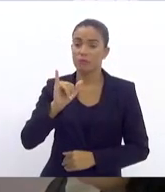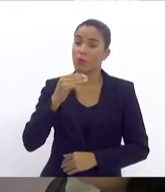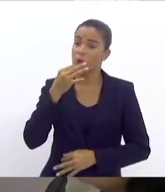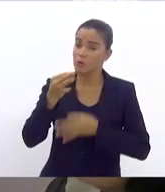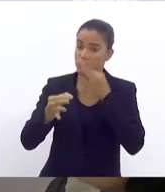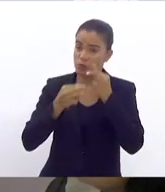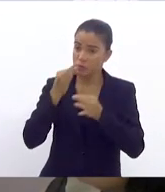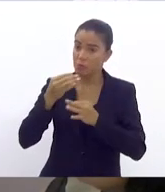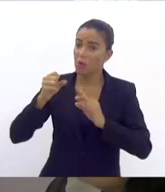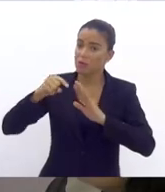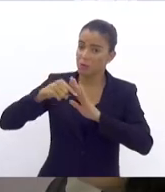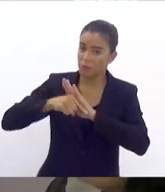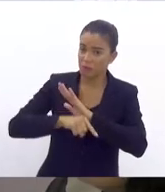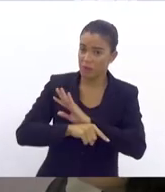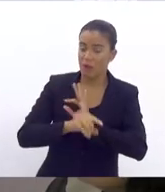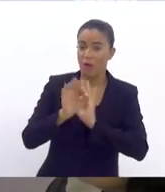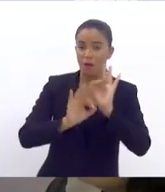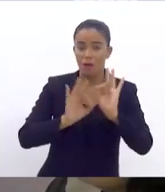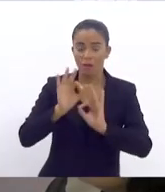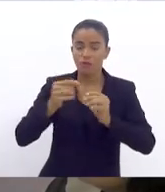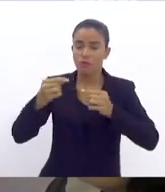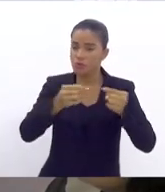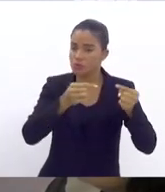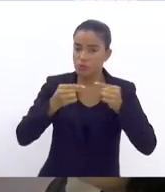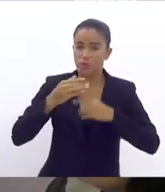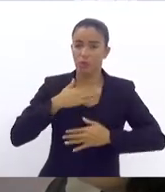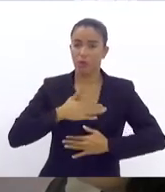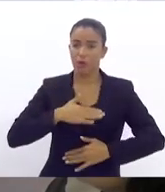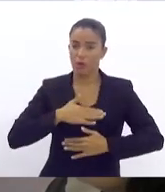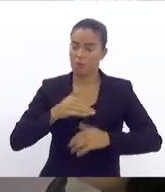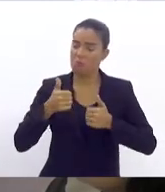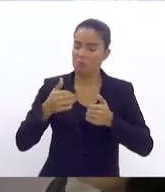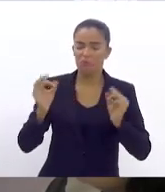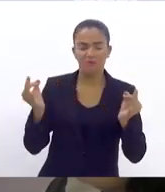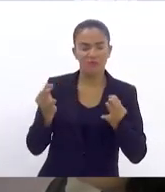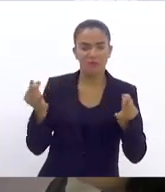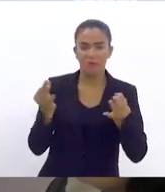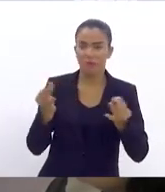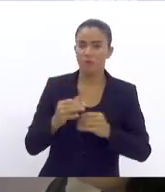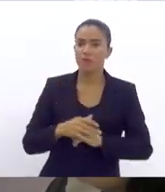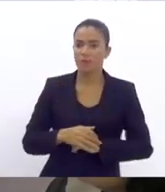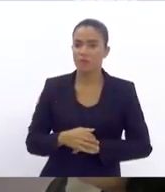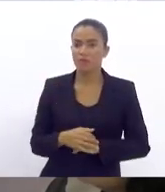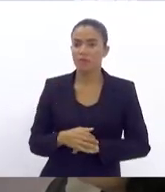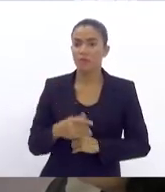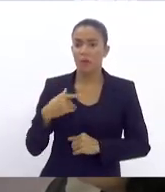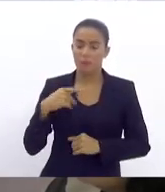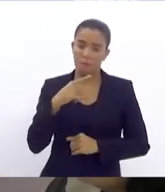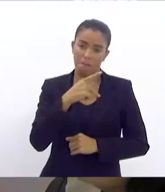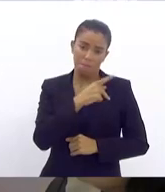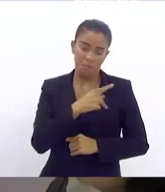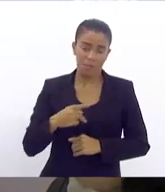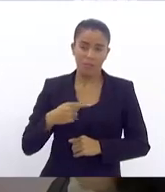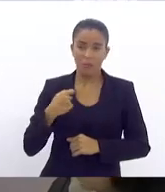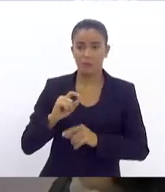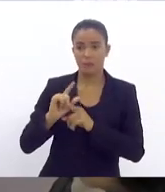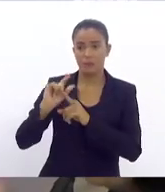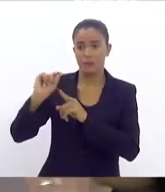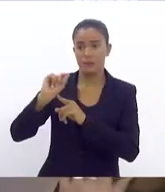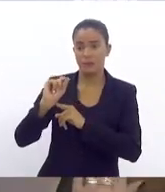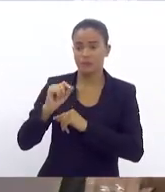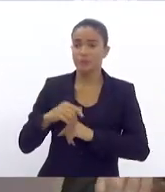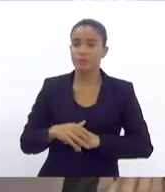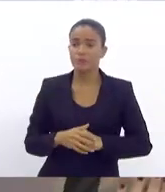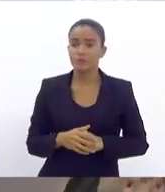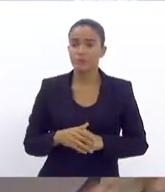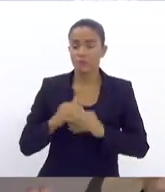gente possa aprofundar o procedimento, discutir com mais calma, para além das nossas fomes. Perfeito. Presidente, eu vou ter que me retirar. Perfeito. Agradeço.